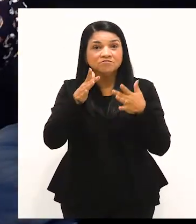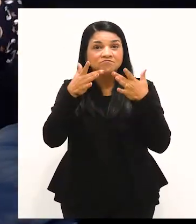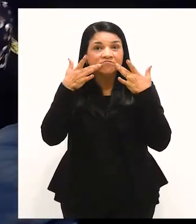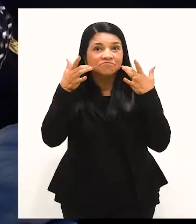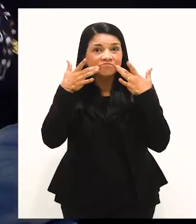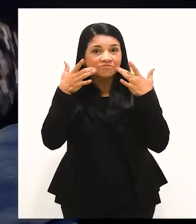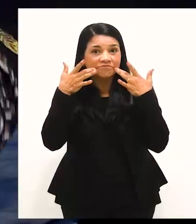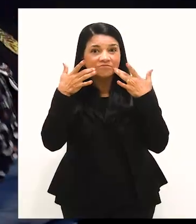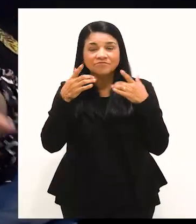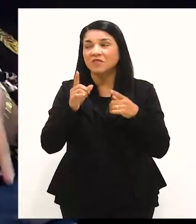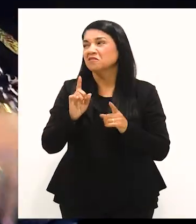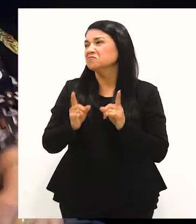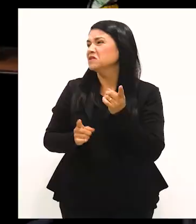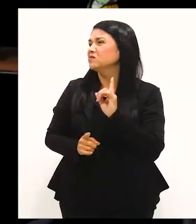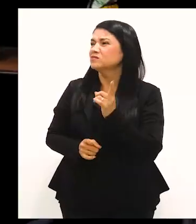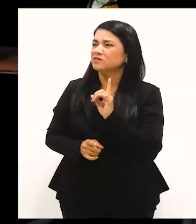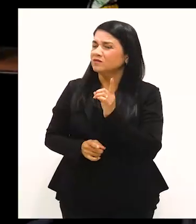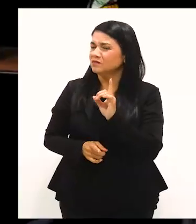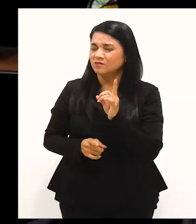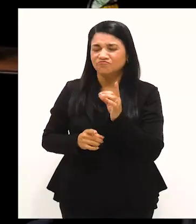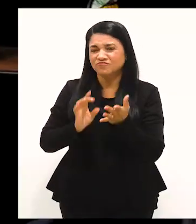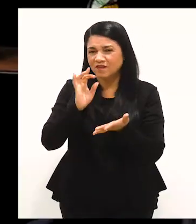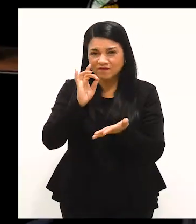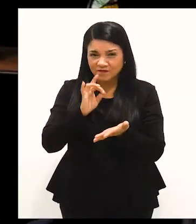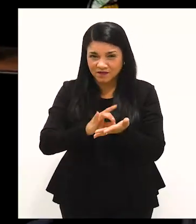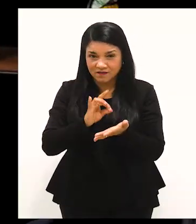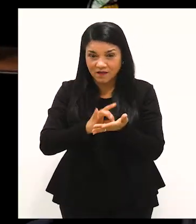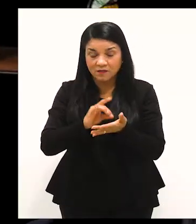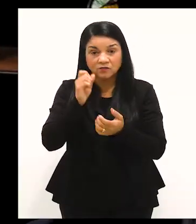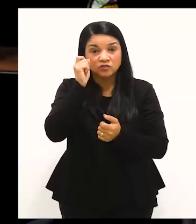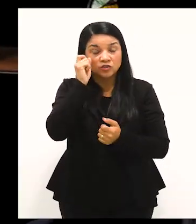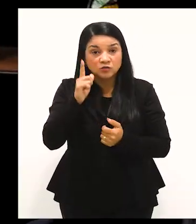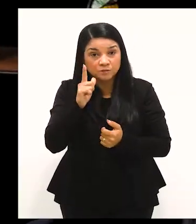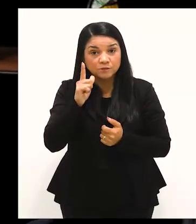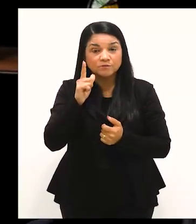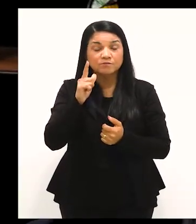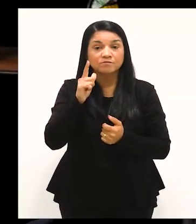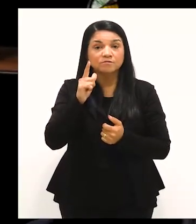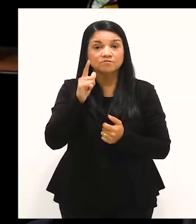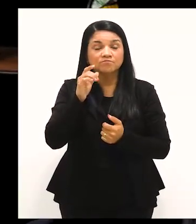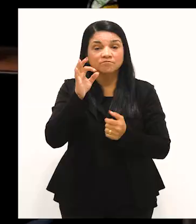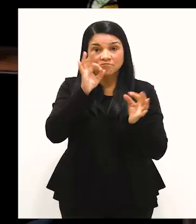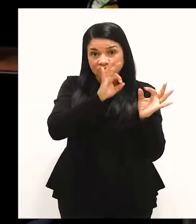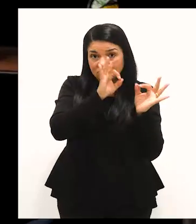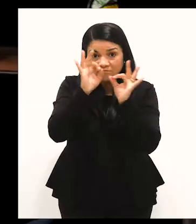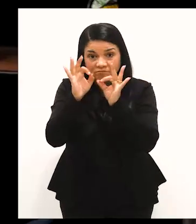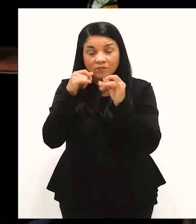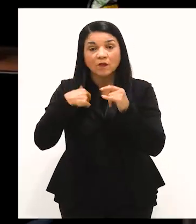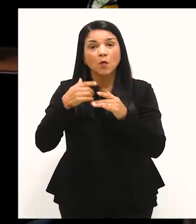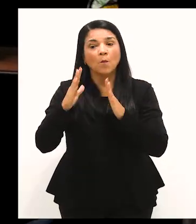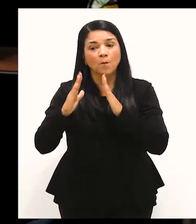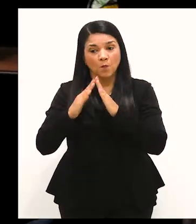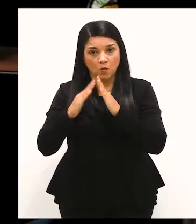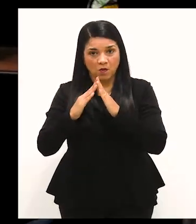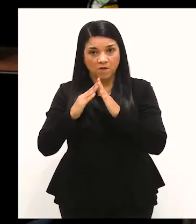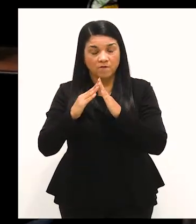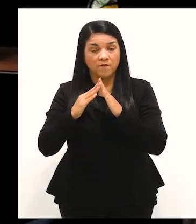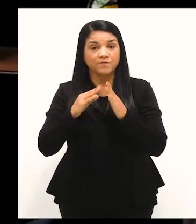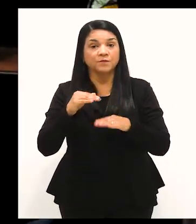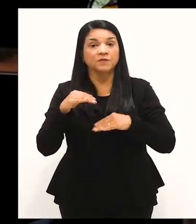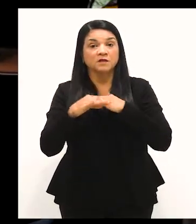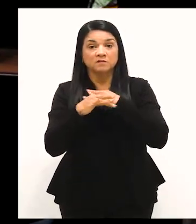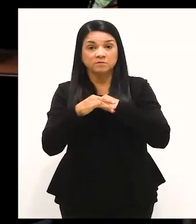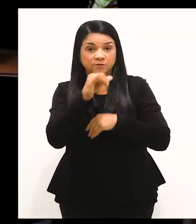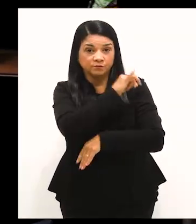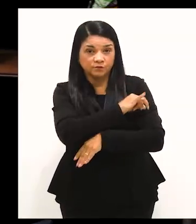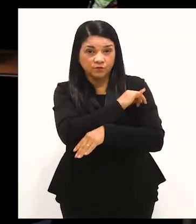que estaria ali dirigindo aquele espetáculo? Não. Na realidade, me despertou a atenção, porque quando eu já morava no